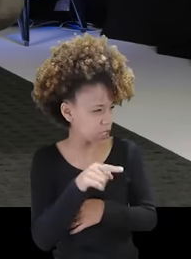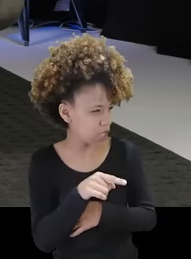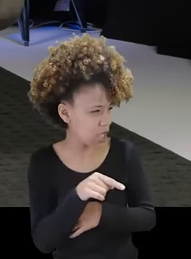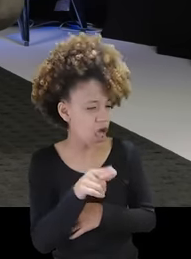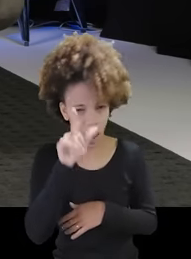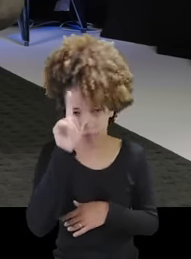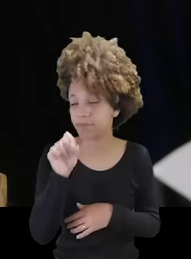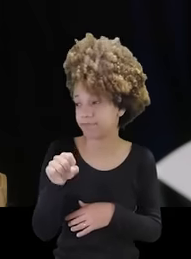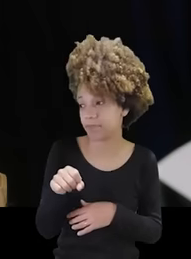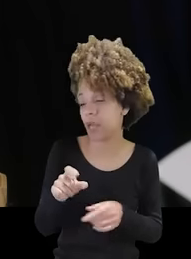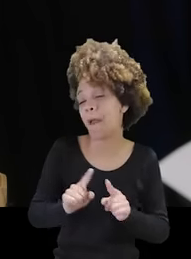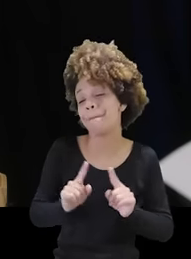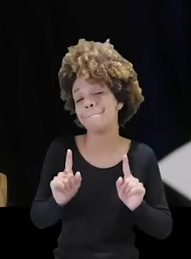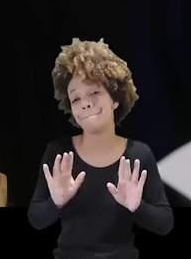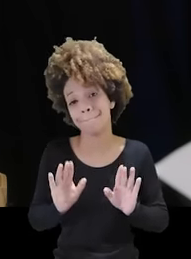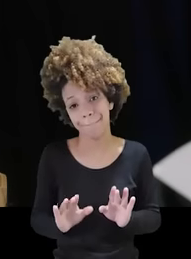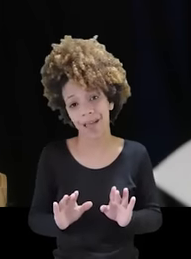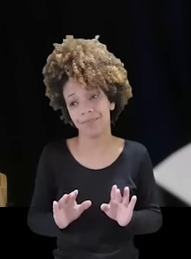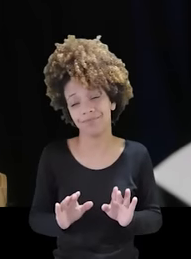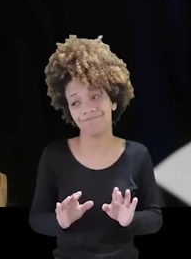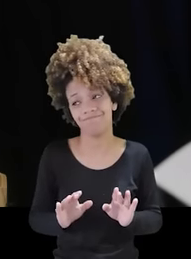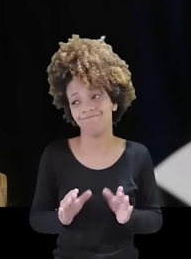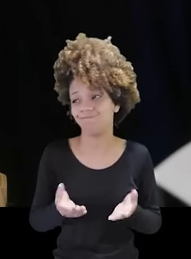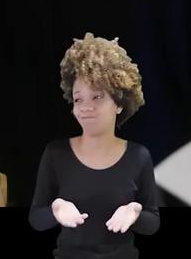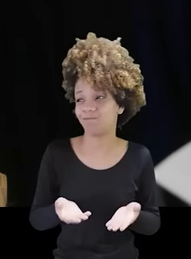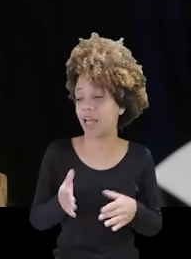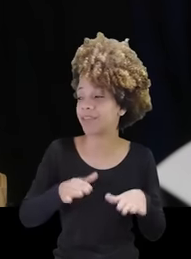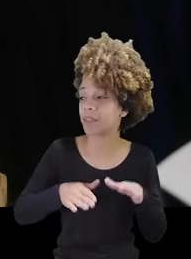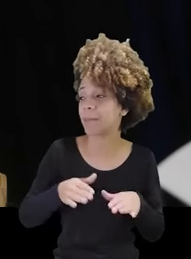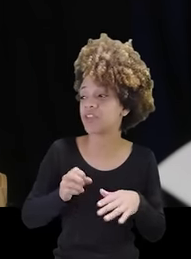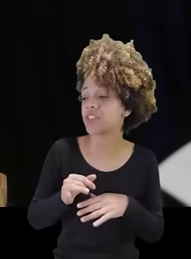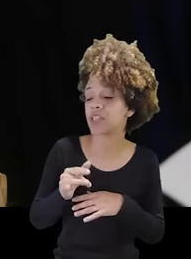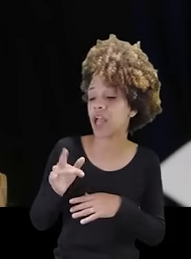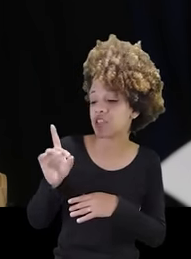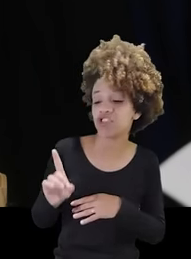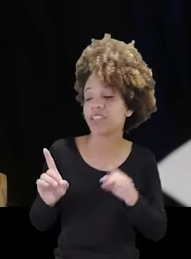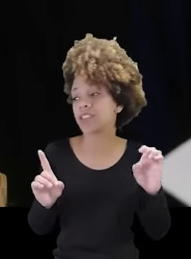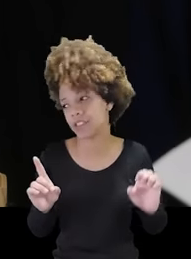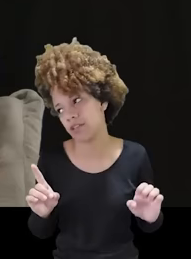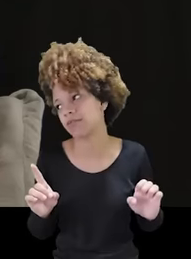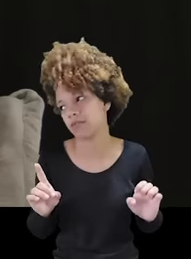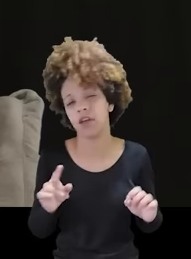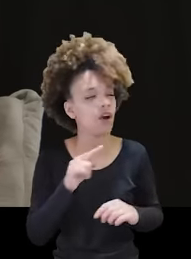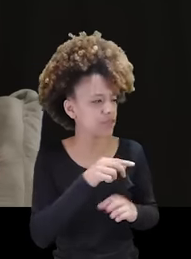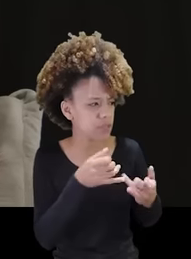que dividiu mas geralmente mas geralmente é depende muito se a pessoa de Direito de esquerda mesmo como falar uma parada que